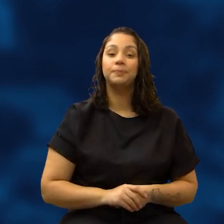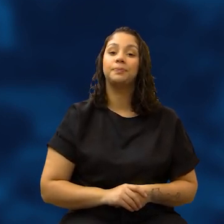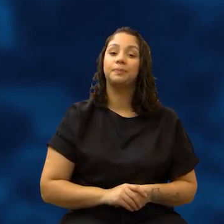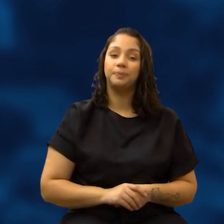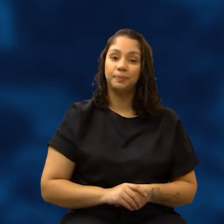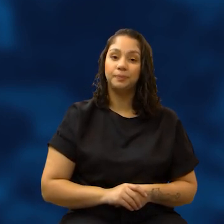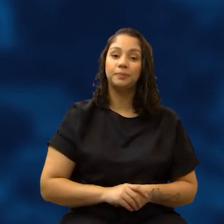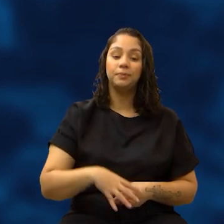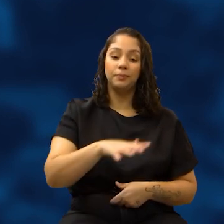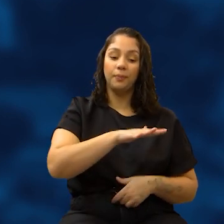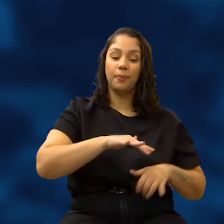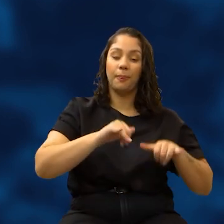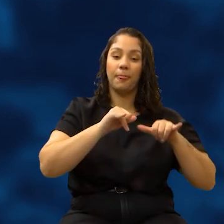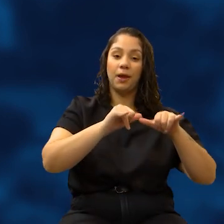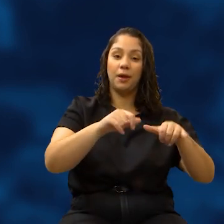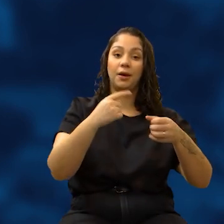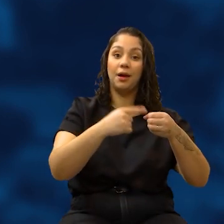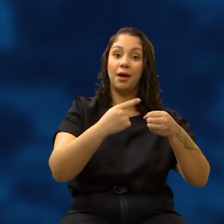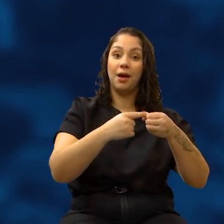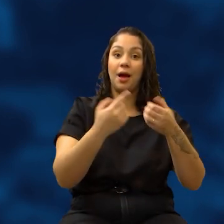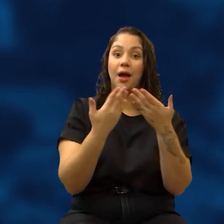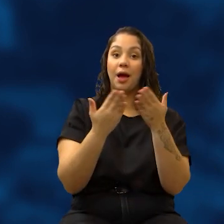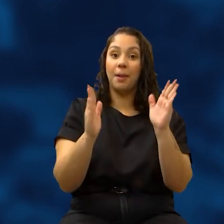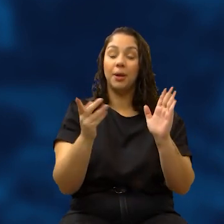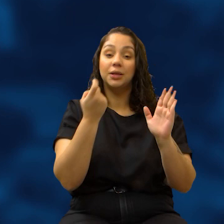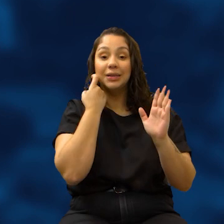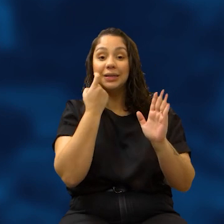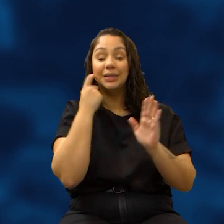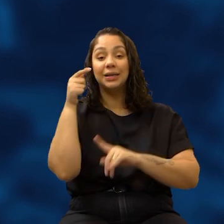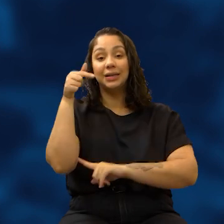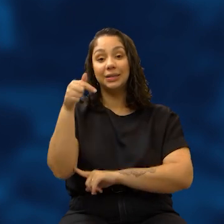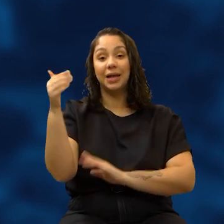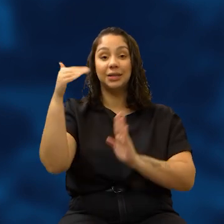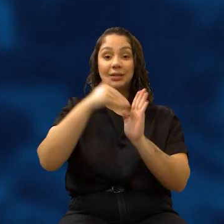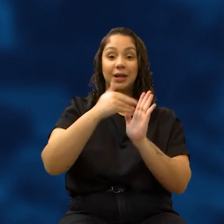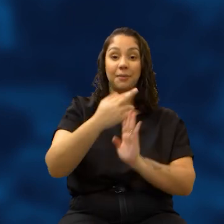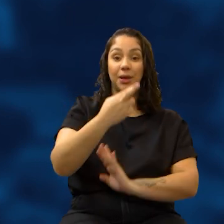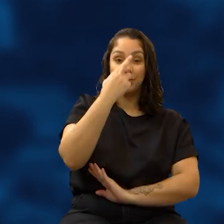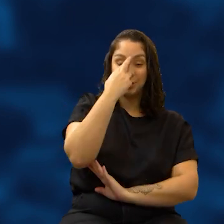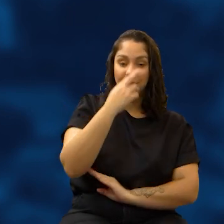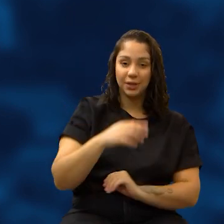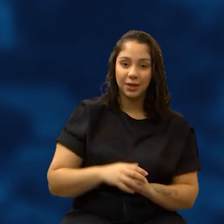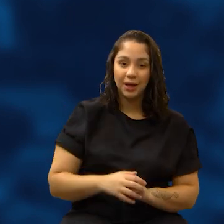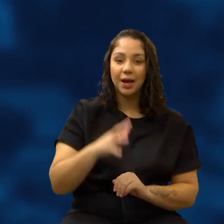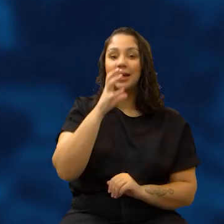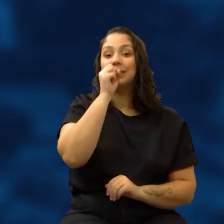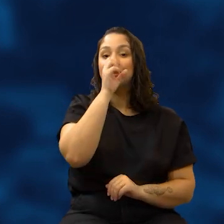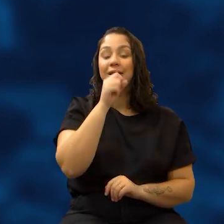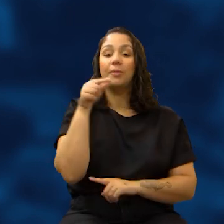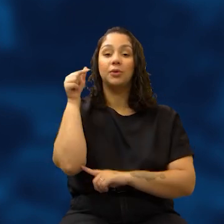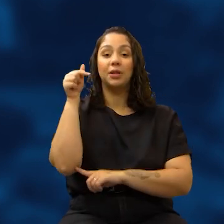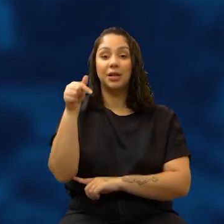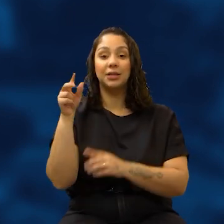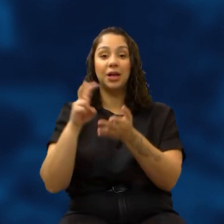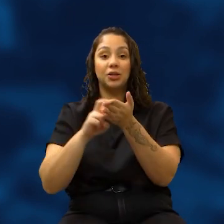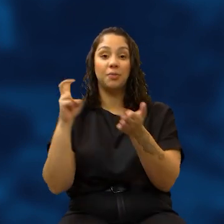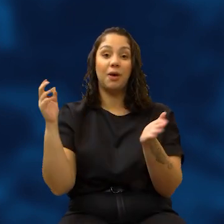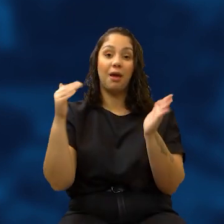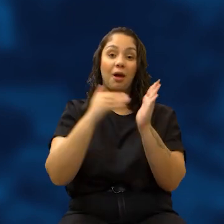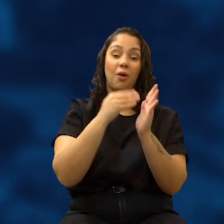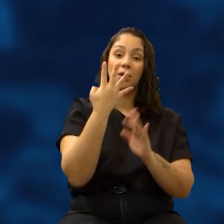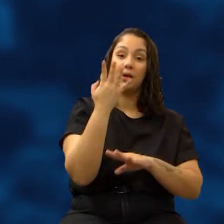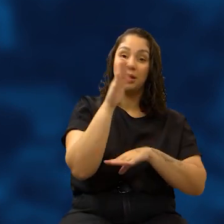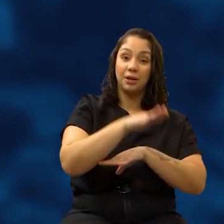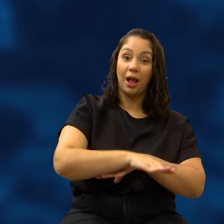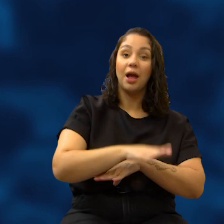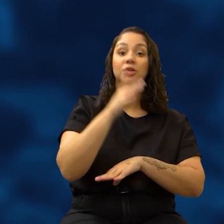0800-772-1195. O Mercado Municipal abre nesta sexta-feira das 7 horas da manhã ao meio-dia. No sábado, das 7 da manhã às 4